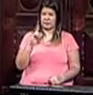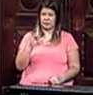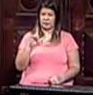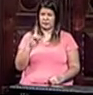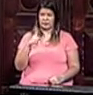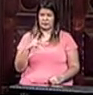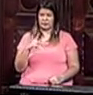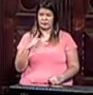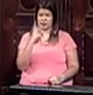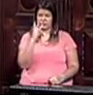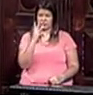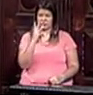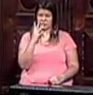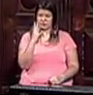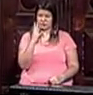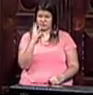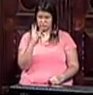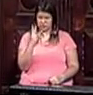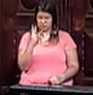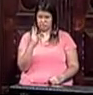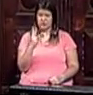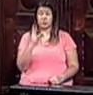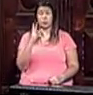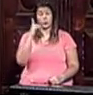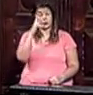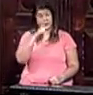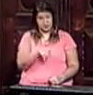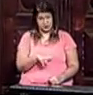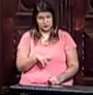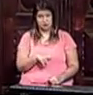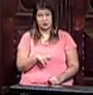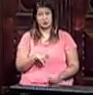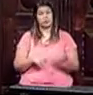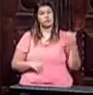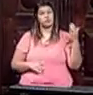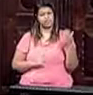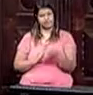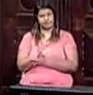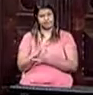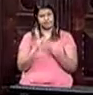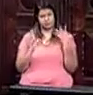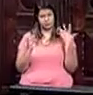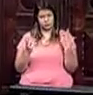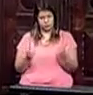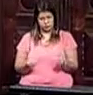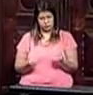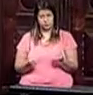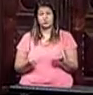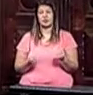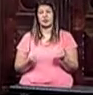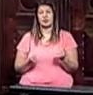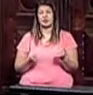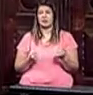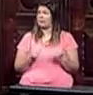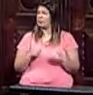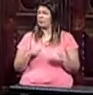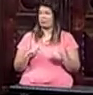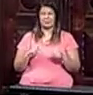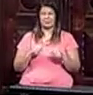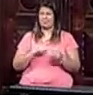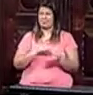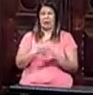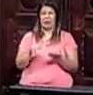se o PL 343 sair, for aprovado, apesar de todos os